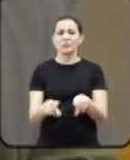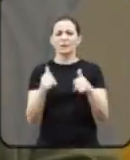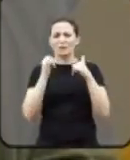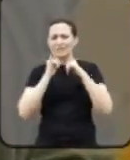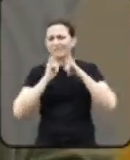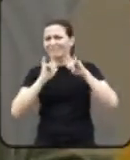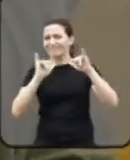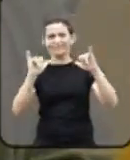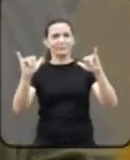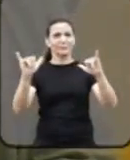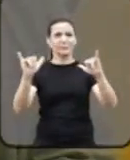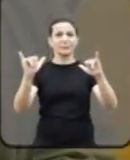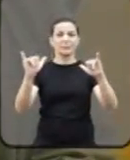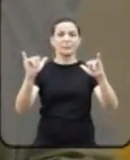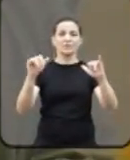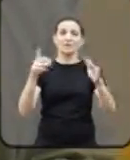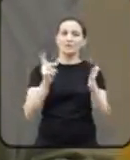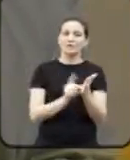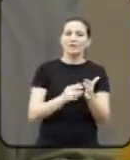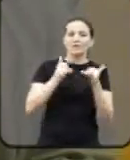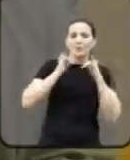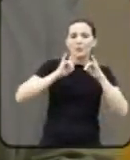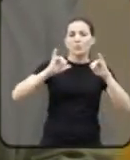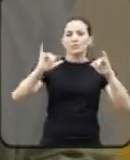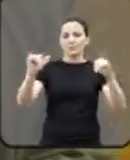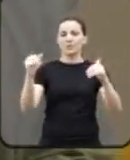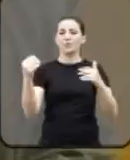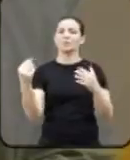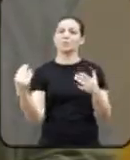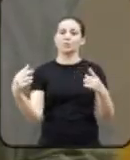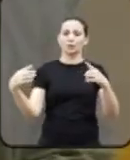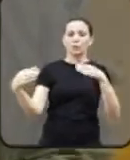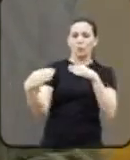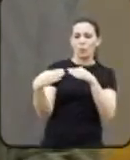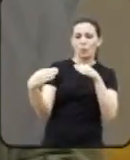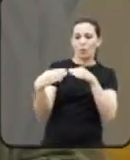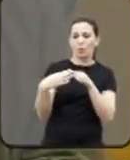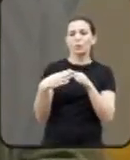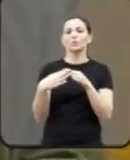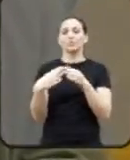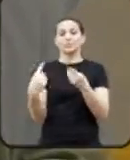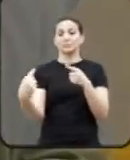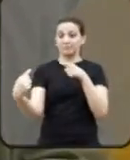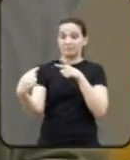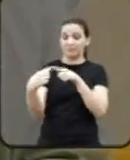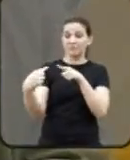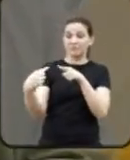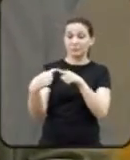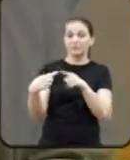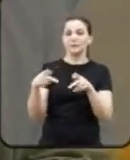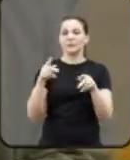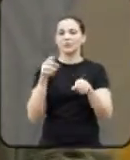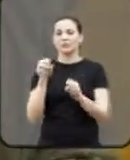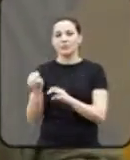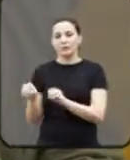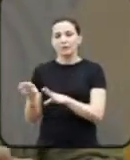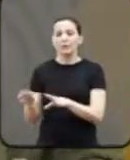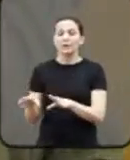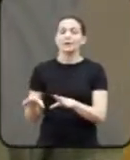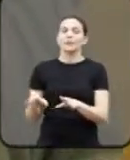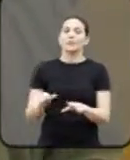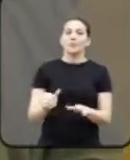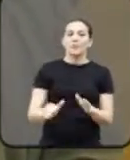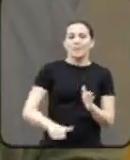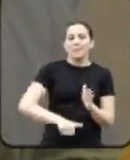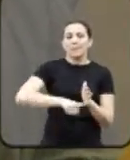nossa população ainda não está bem formada. E formação é educação. Então, nós temos que investir. O carro-chefe não